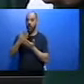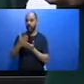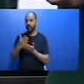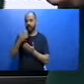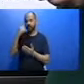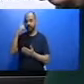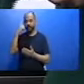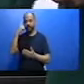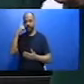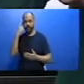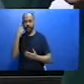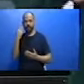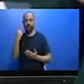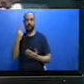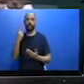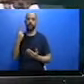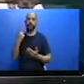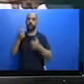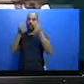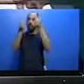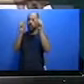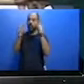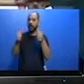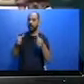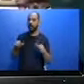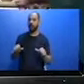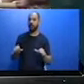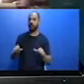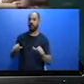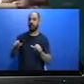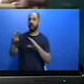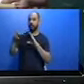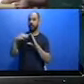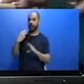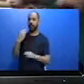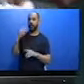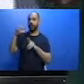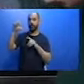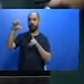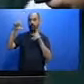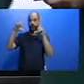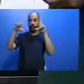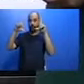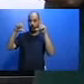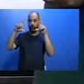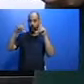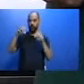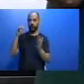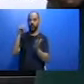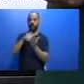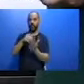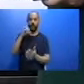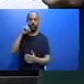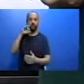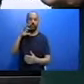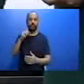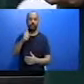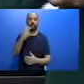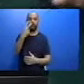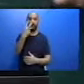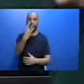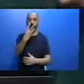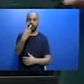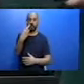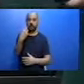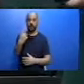para o cartaz para enviar as fotos até o dia trinta e um do set e fazer a tarefa 1